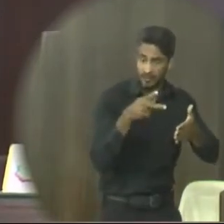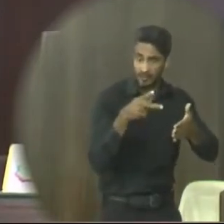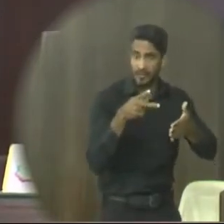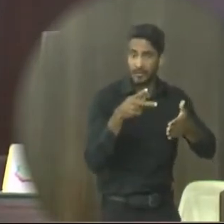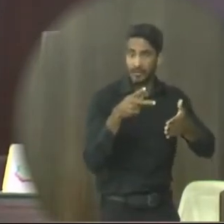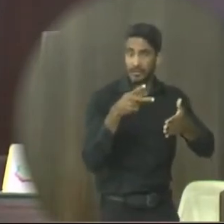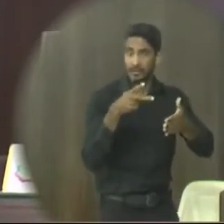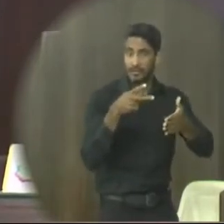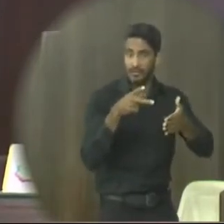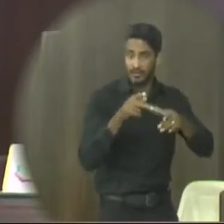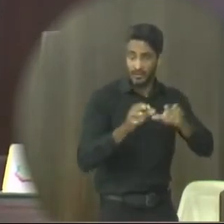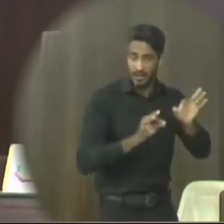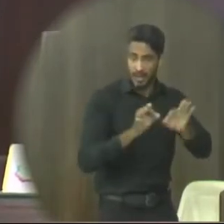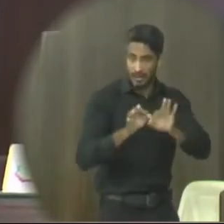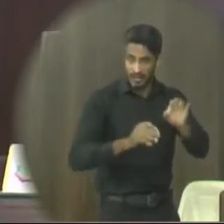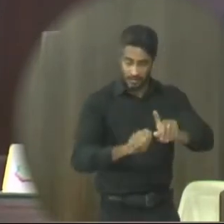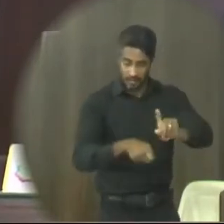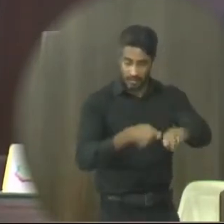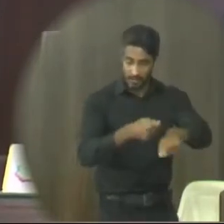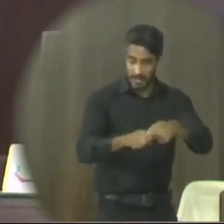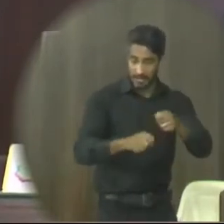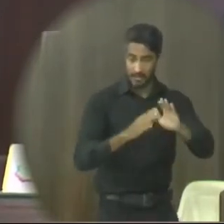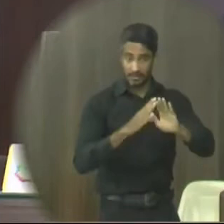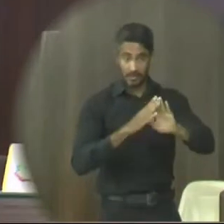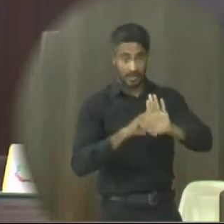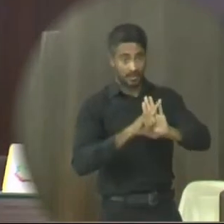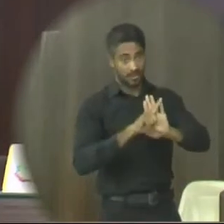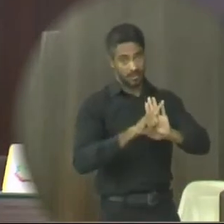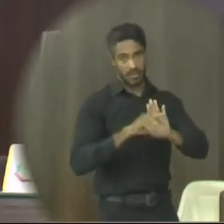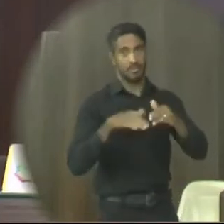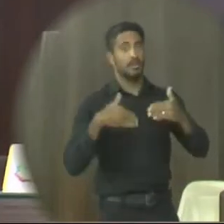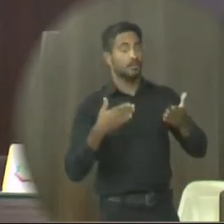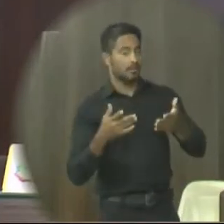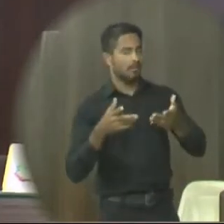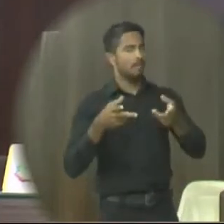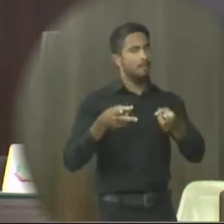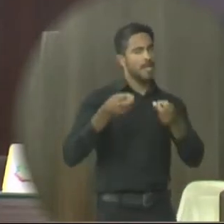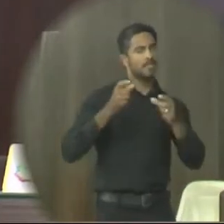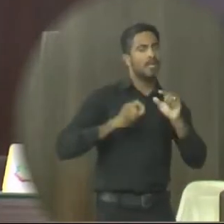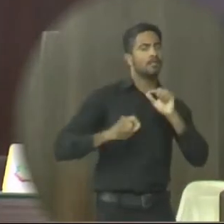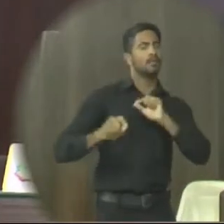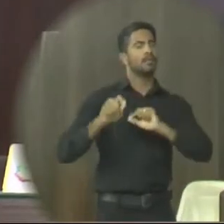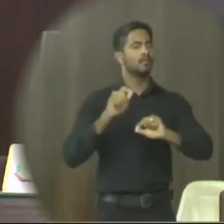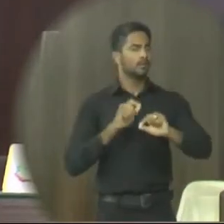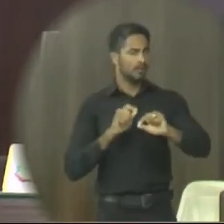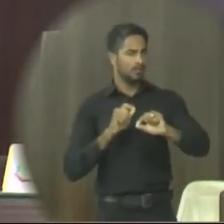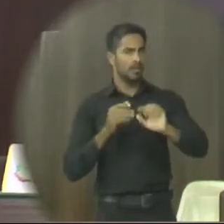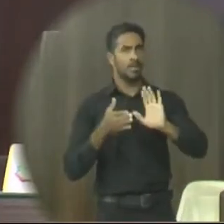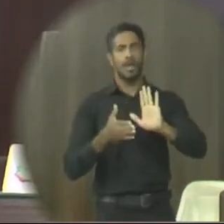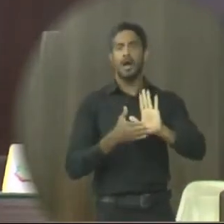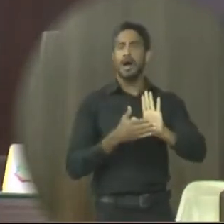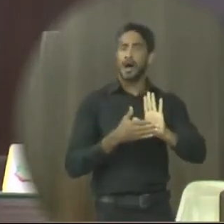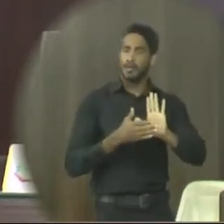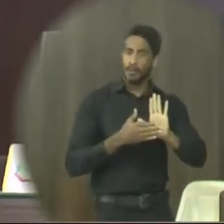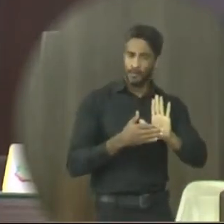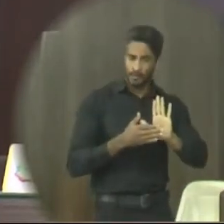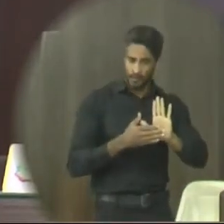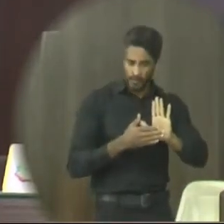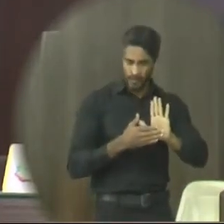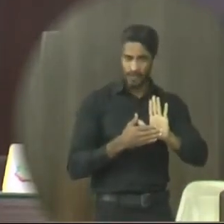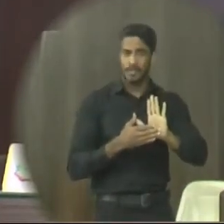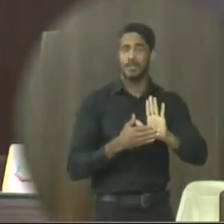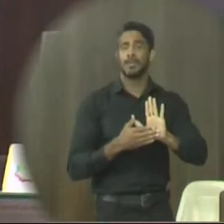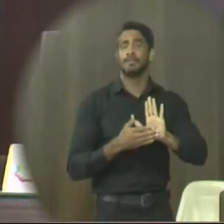na organização e administração da Casa de Lei. Nota-se que a proposta em comento nos na